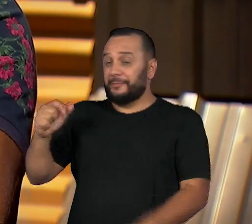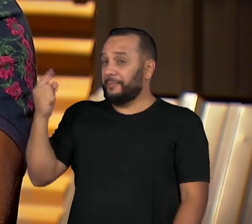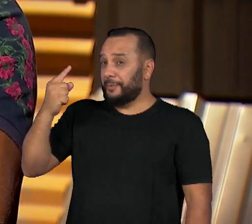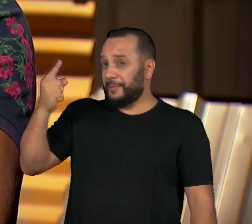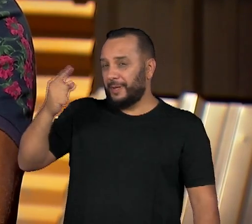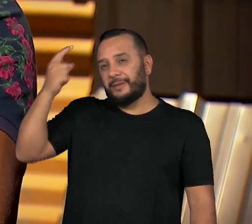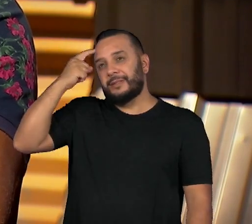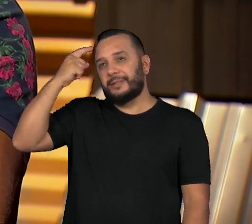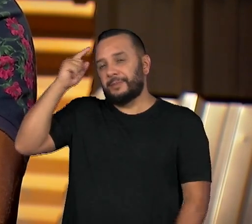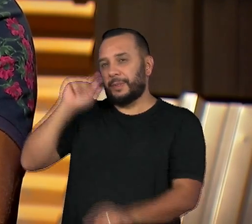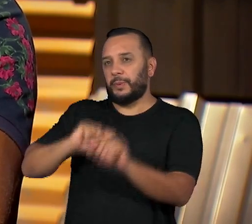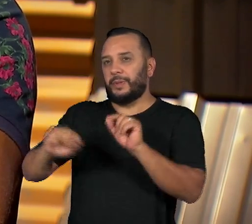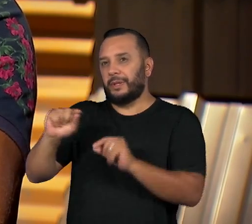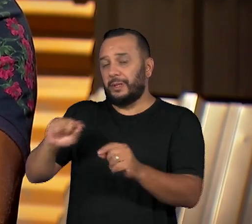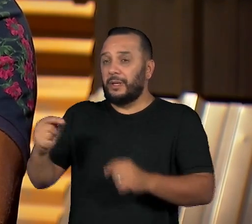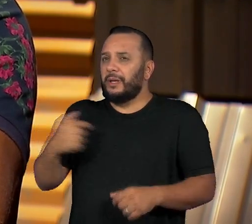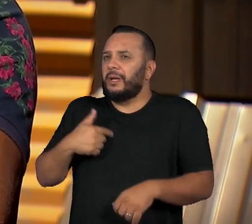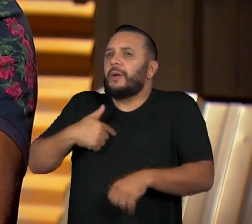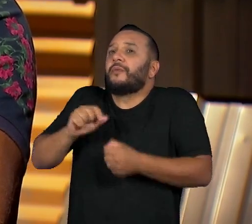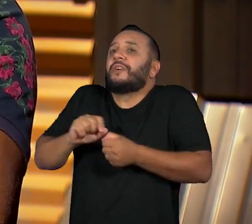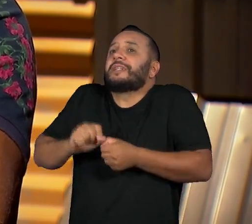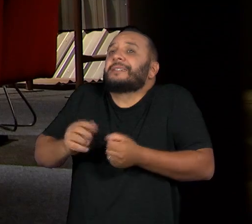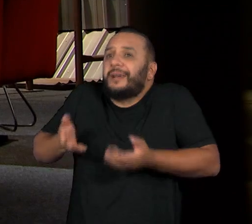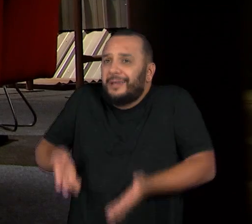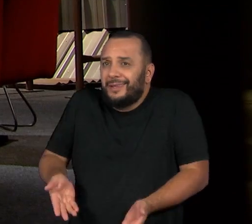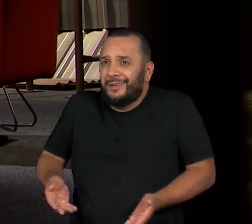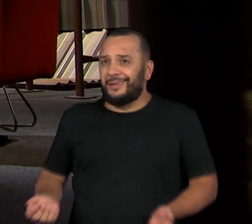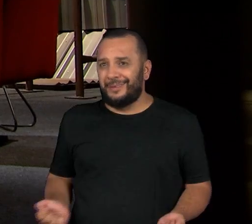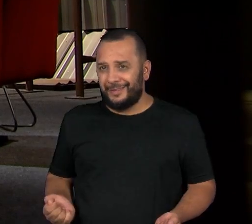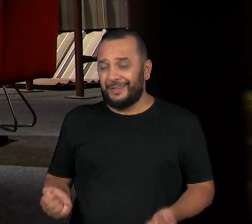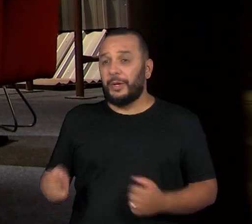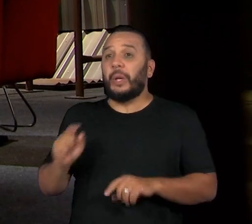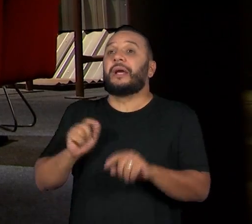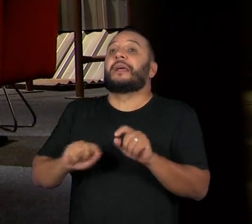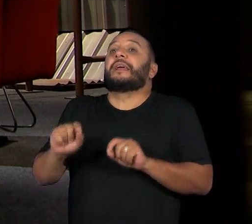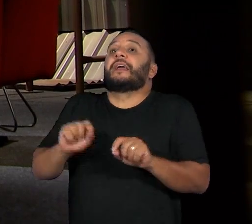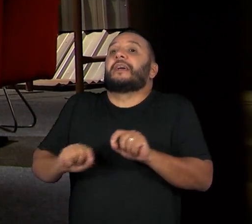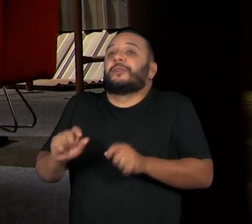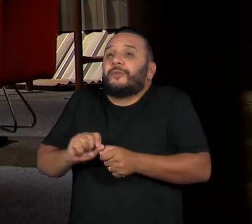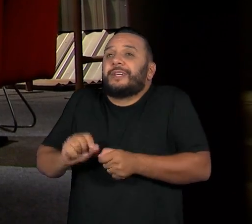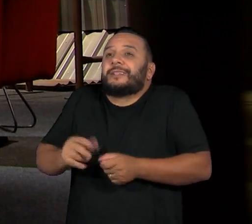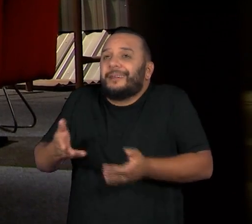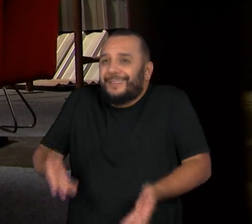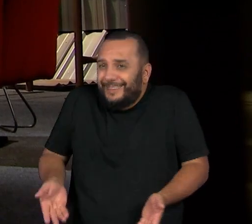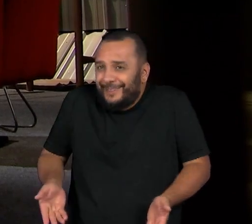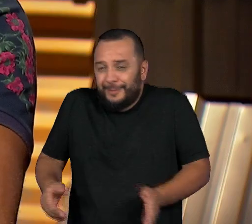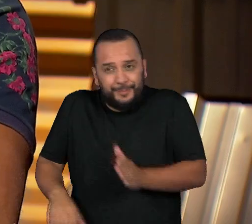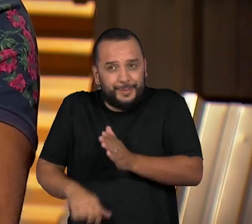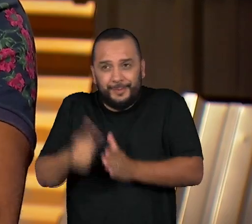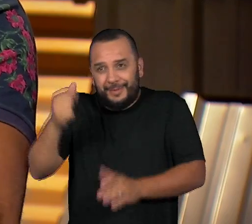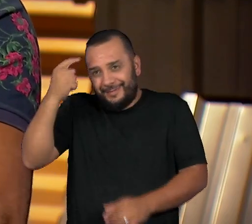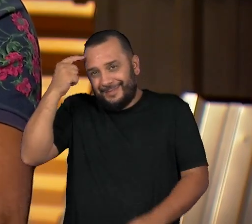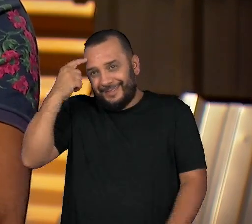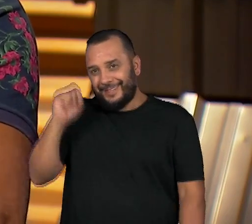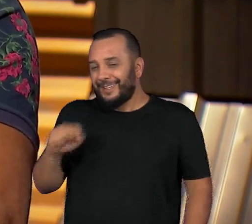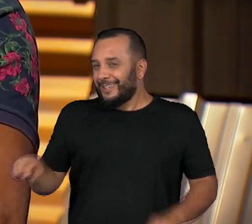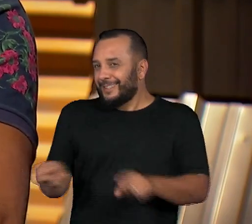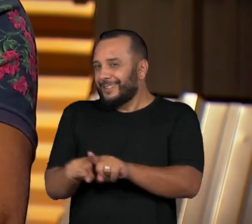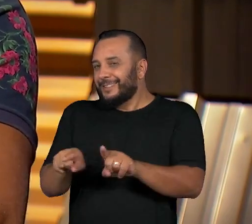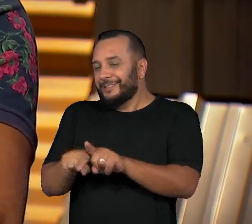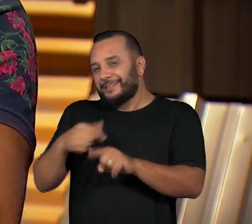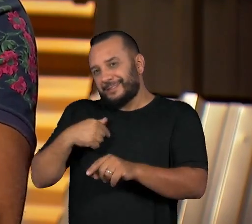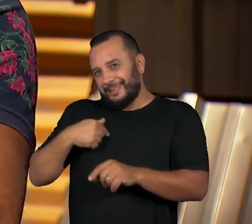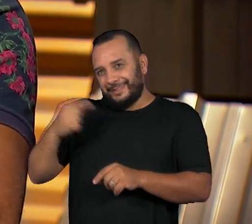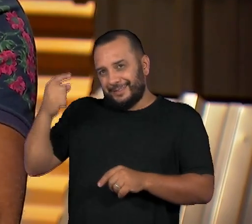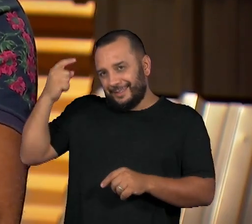que vem é o que eu tô fazendo aqui? Né? Esse é o primeiro pensamento. Mas aí vem os pensamentos